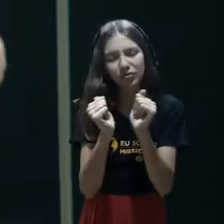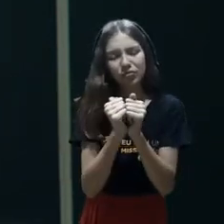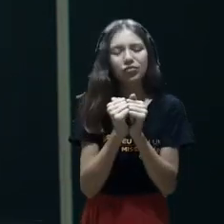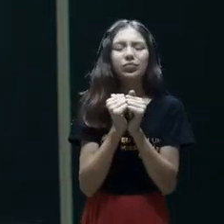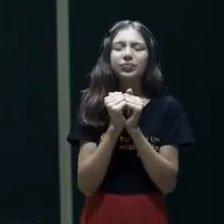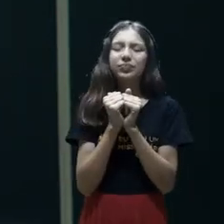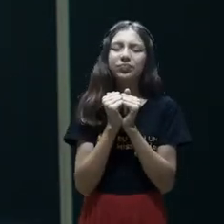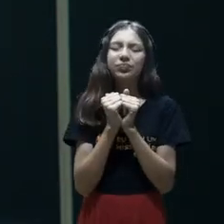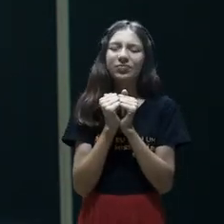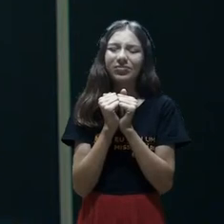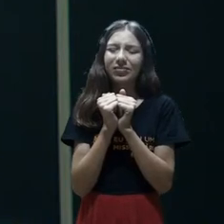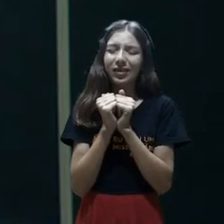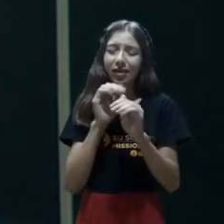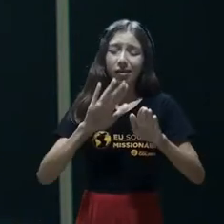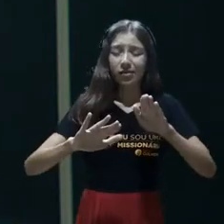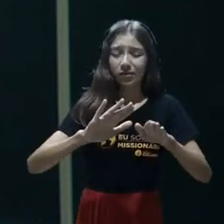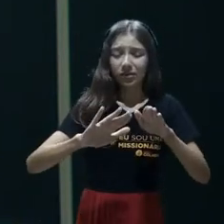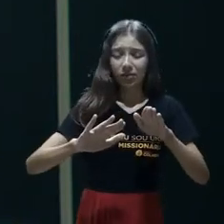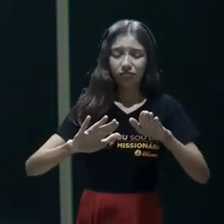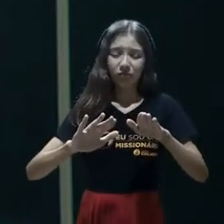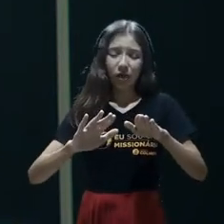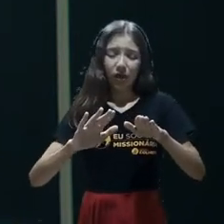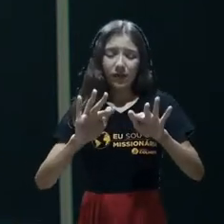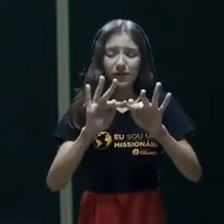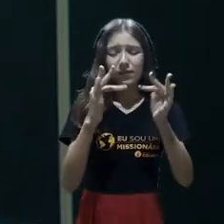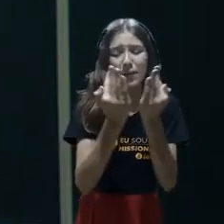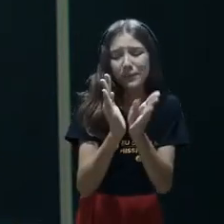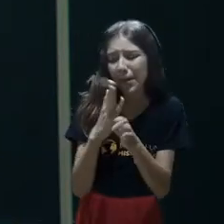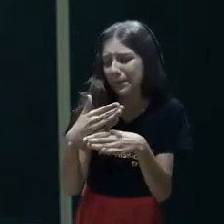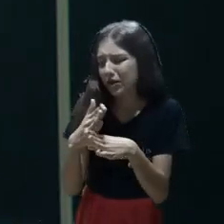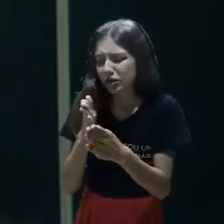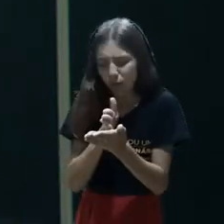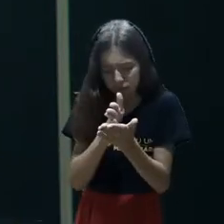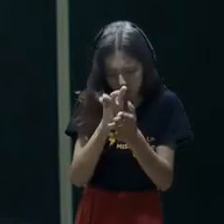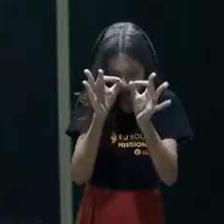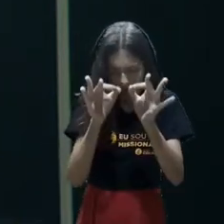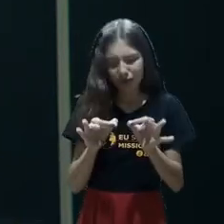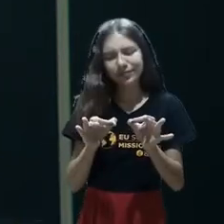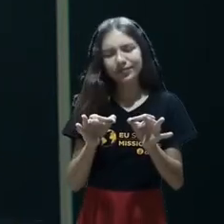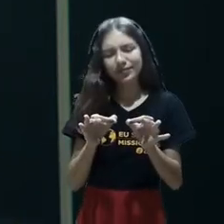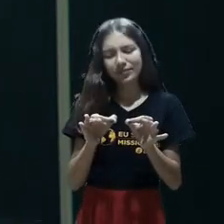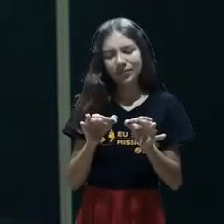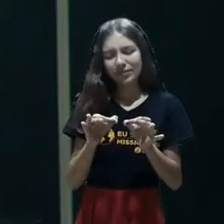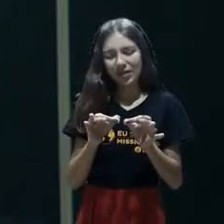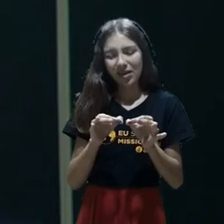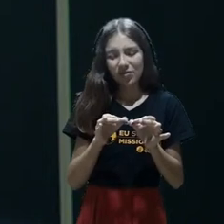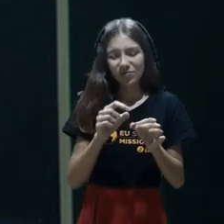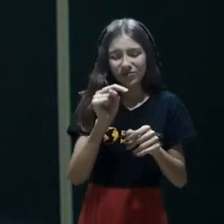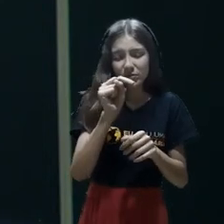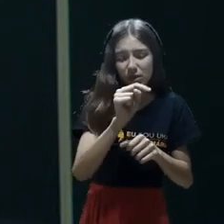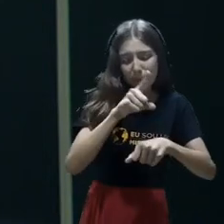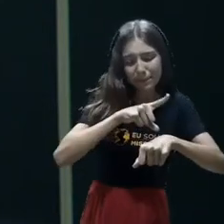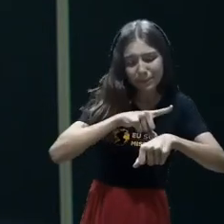Há certas coisinhas que estão desencontradas, Pai, para nós. Vai lá onde está bagunçado.